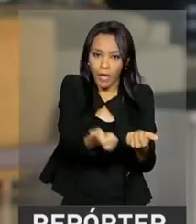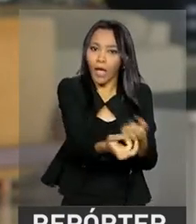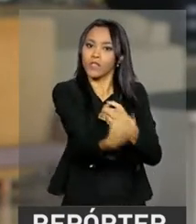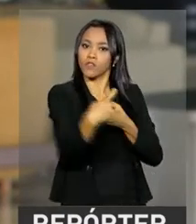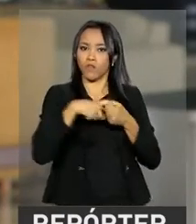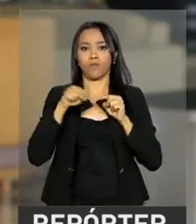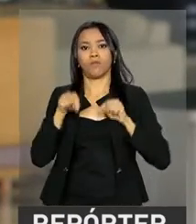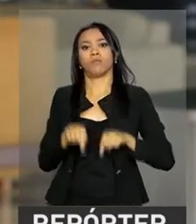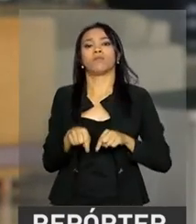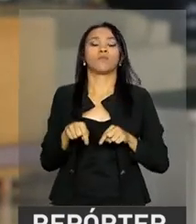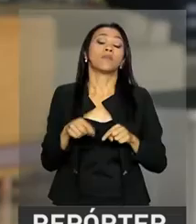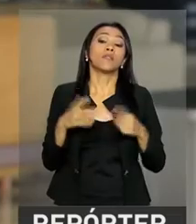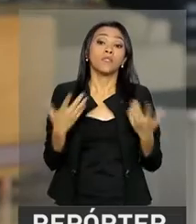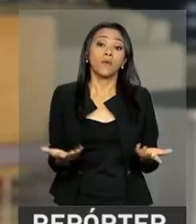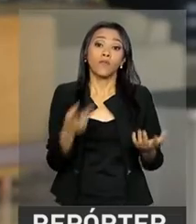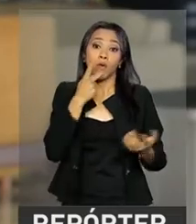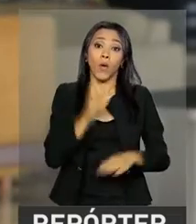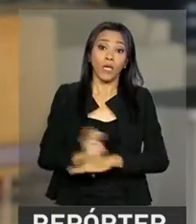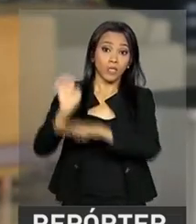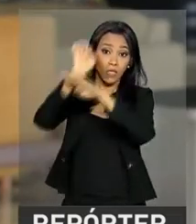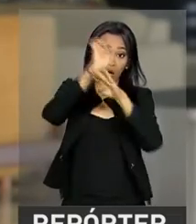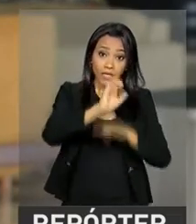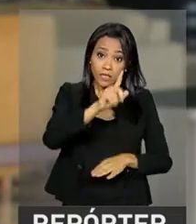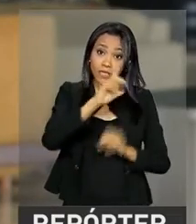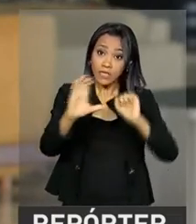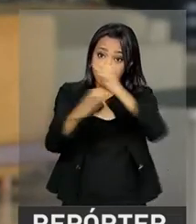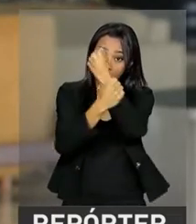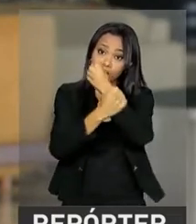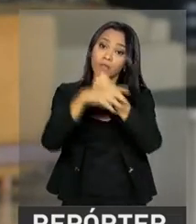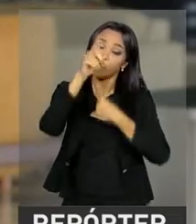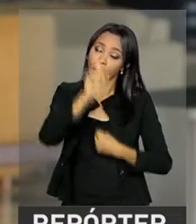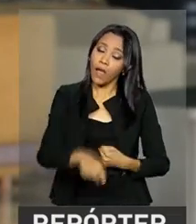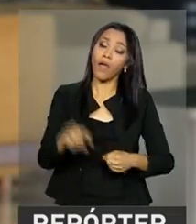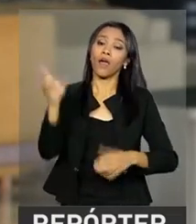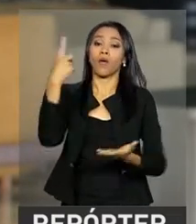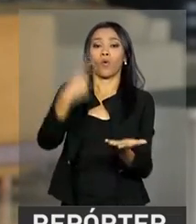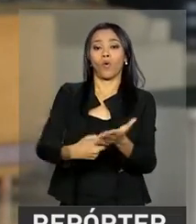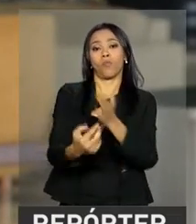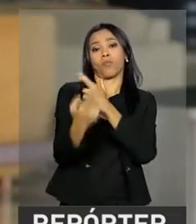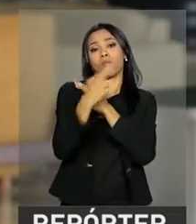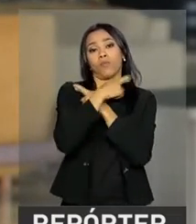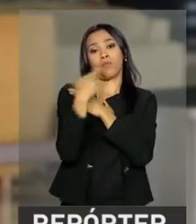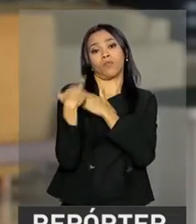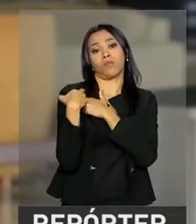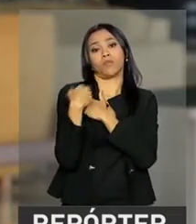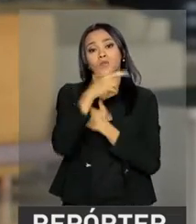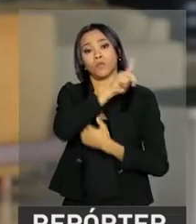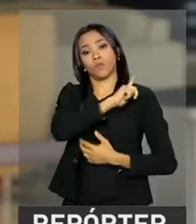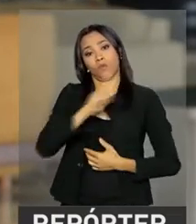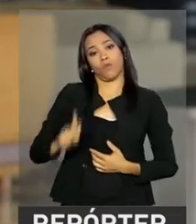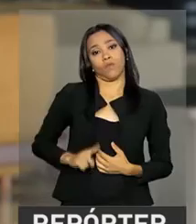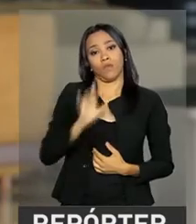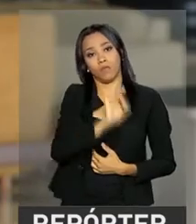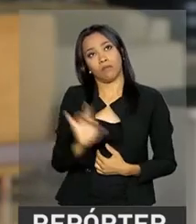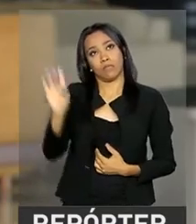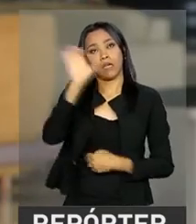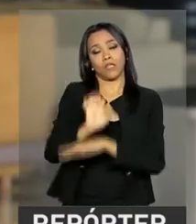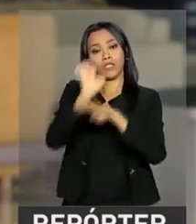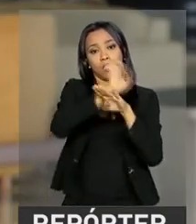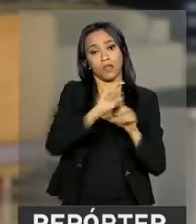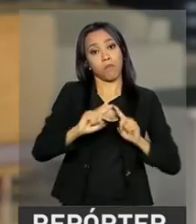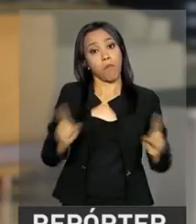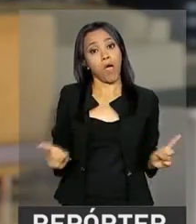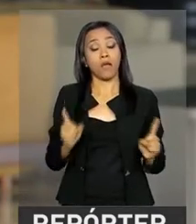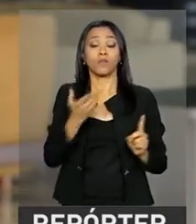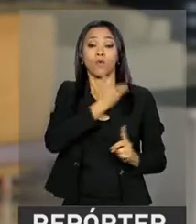a segurança nos estados é de responsabilidade dos governos locais mas que o governo federal para